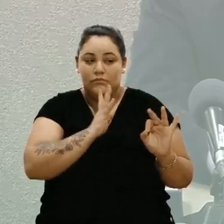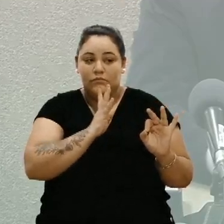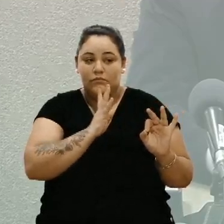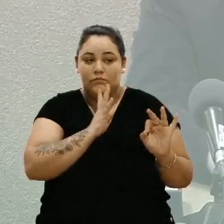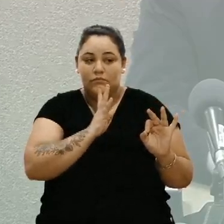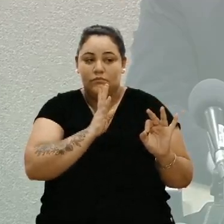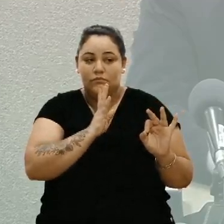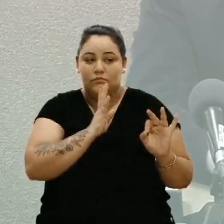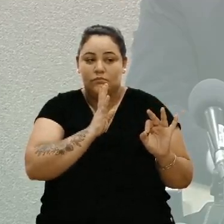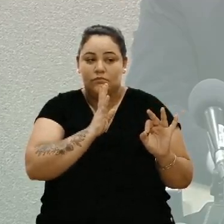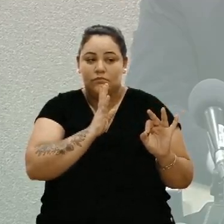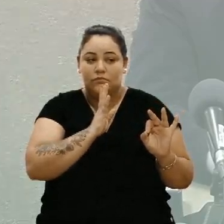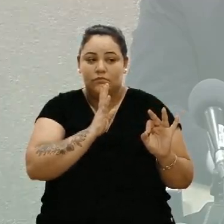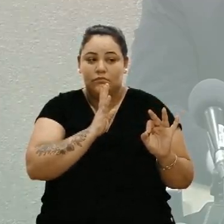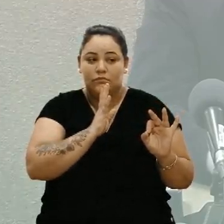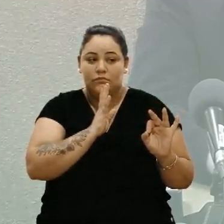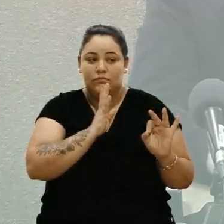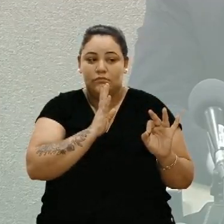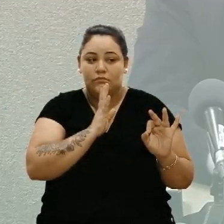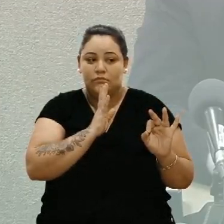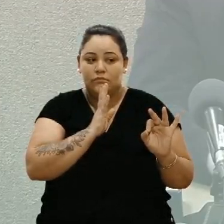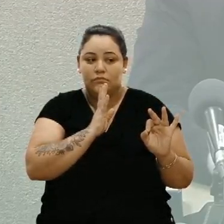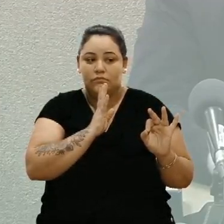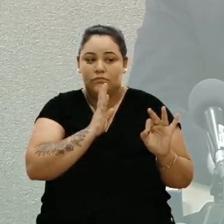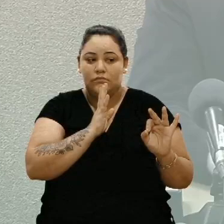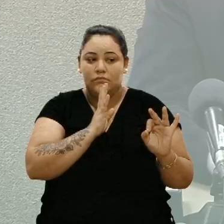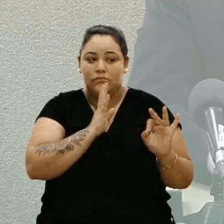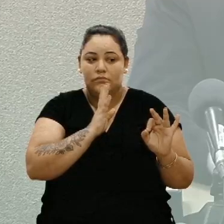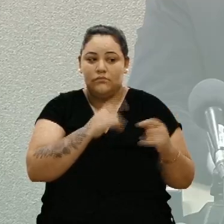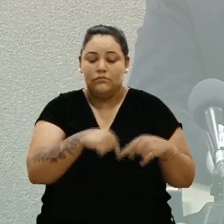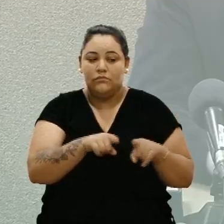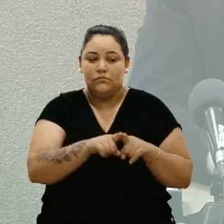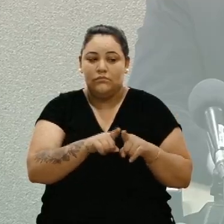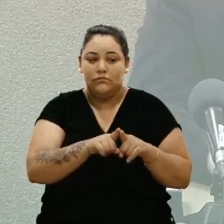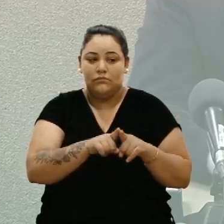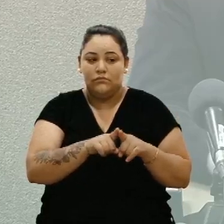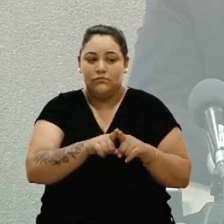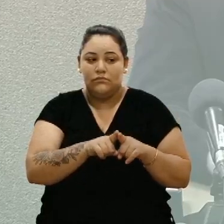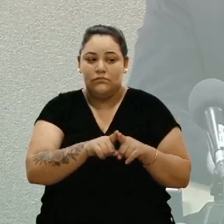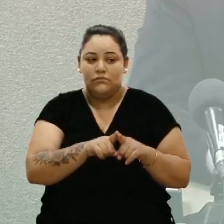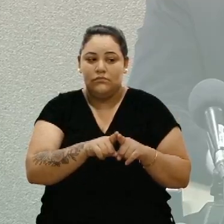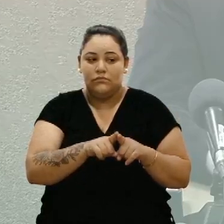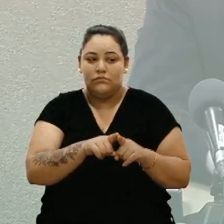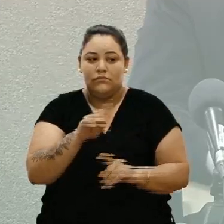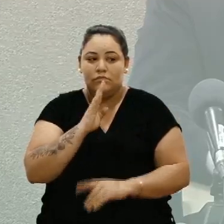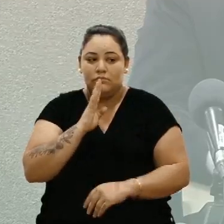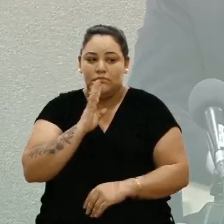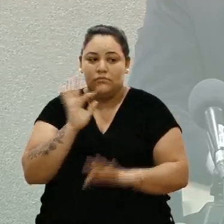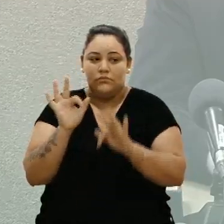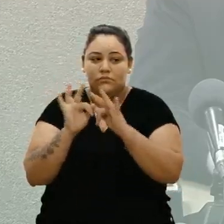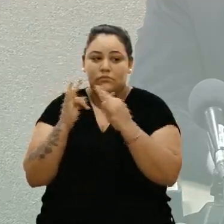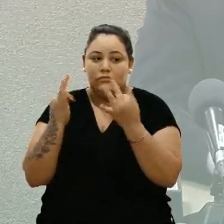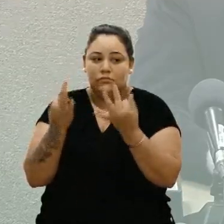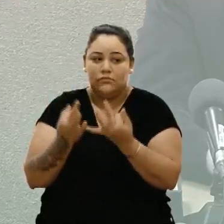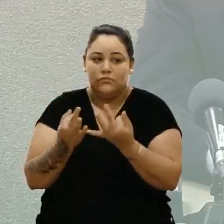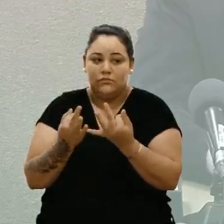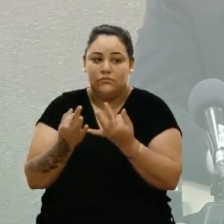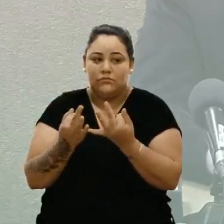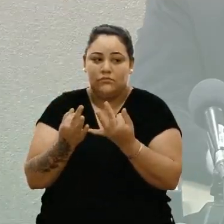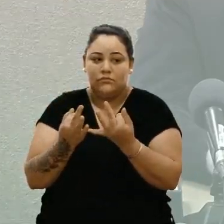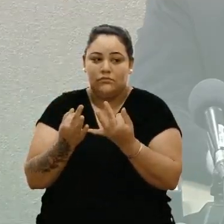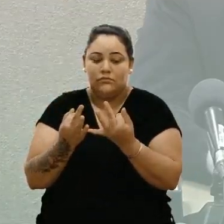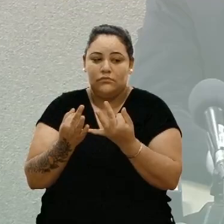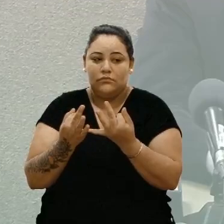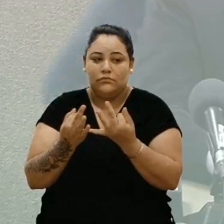eu já estive na região, embora não tenha tanta proximidade, tanto conhecimento com as famílias que lá residem, mas quem já esteve